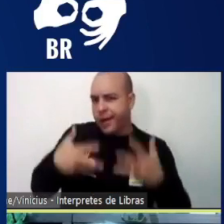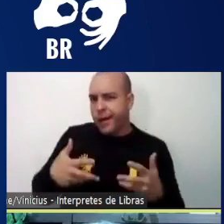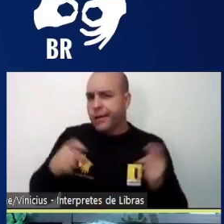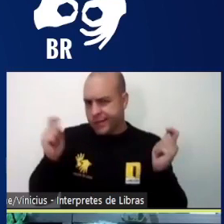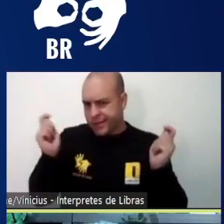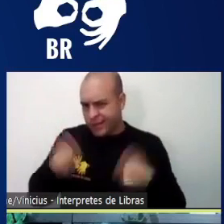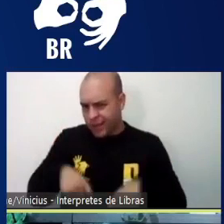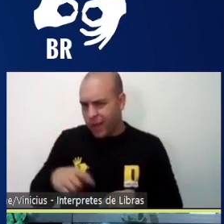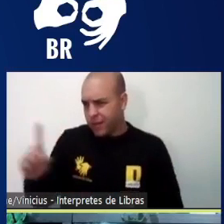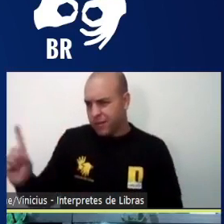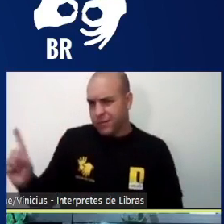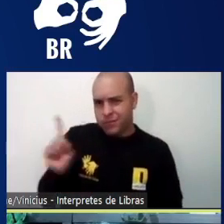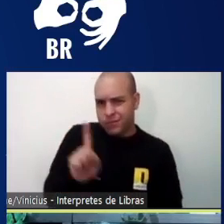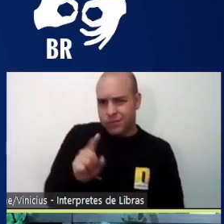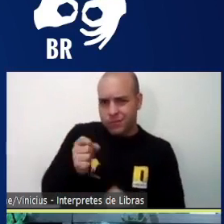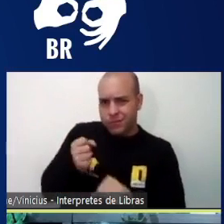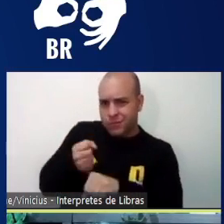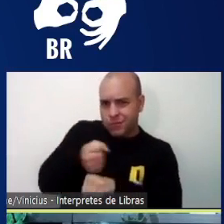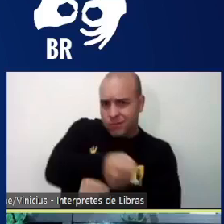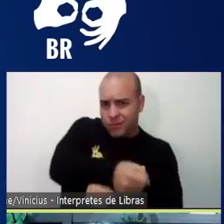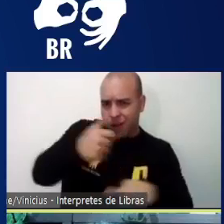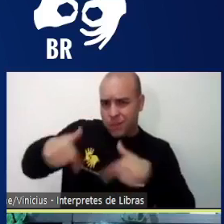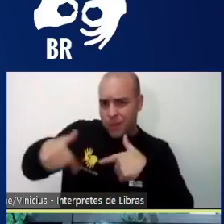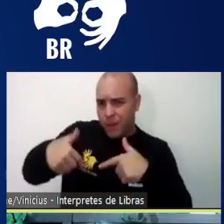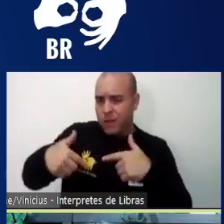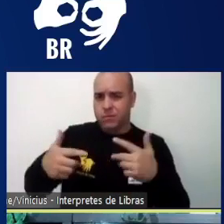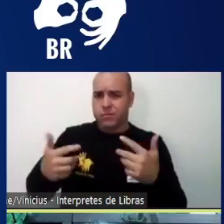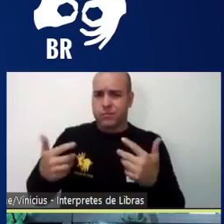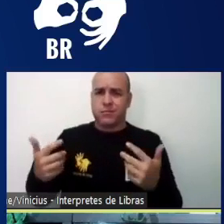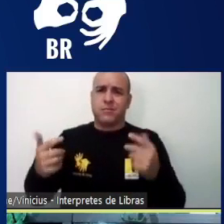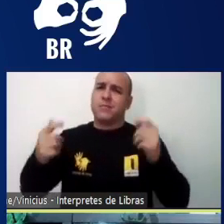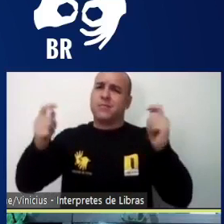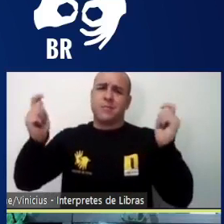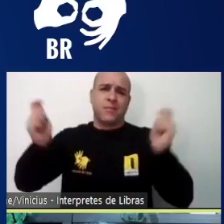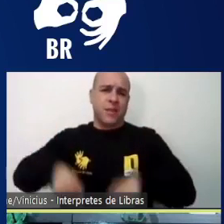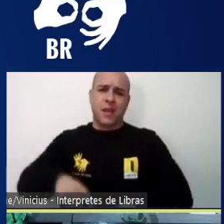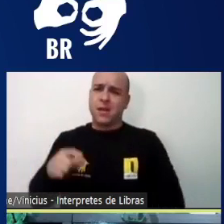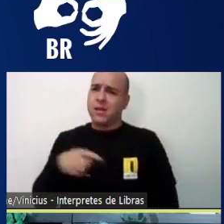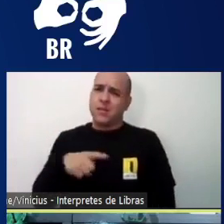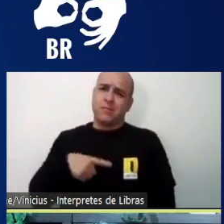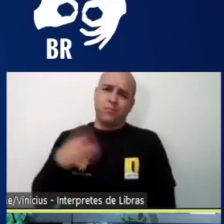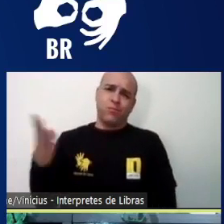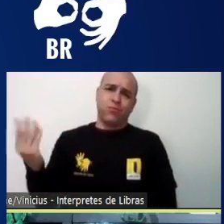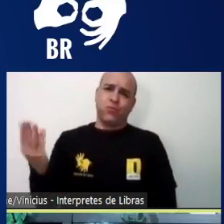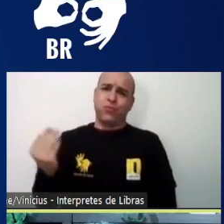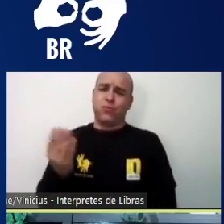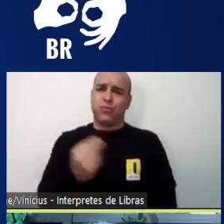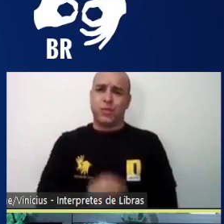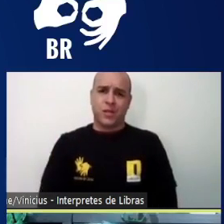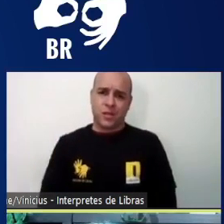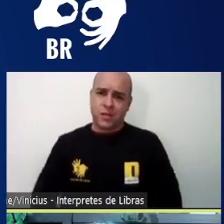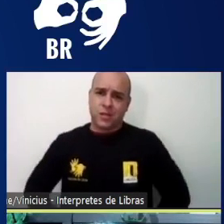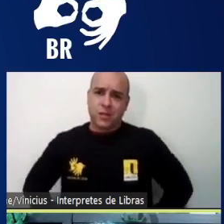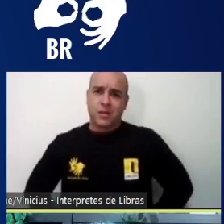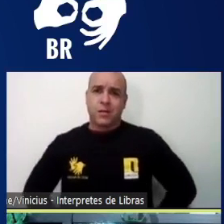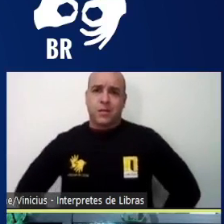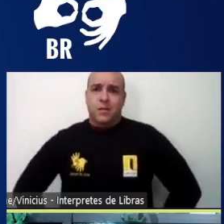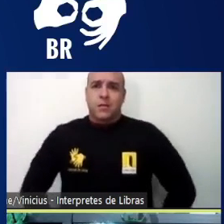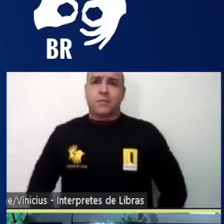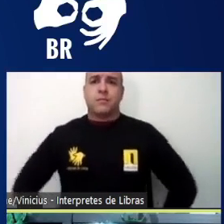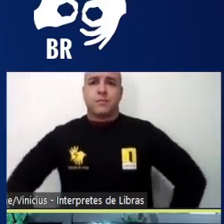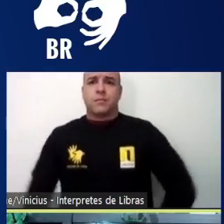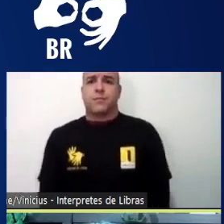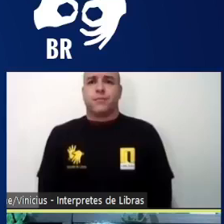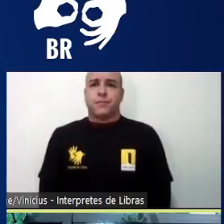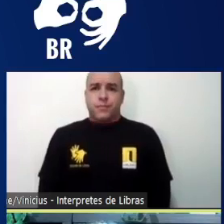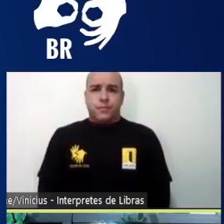disputando muito mercado. O terceiro setor não é fácil. Não trabalhamos de forma compartilhada e de